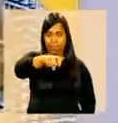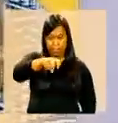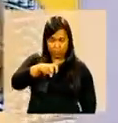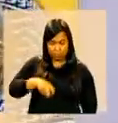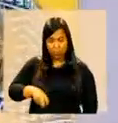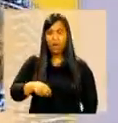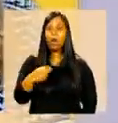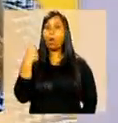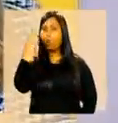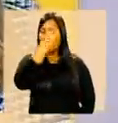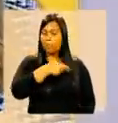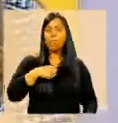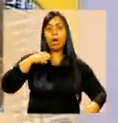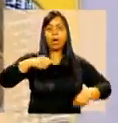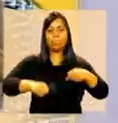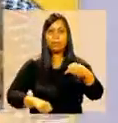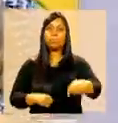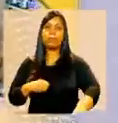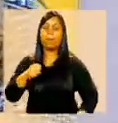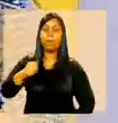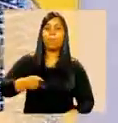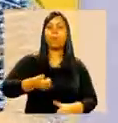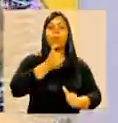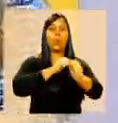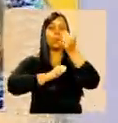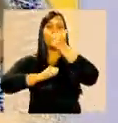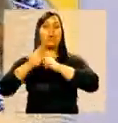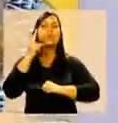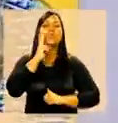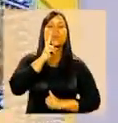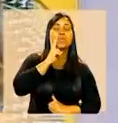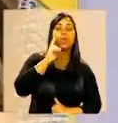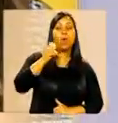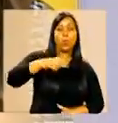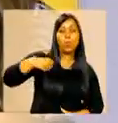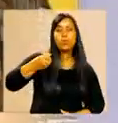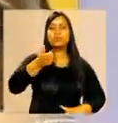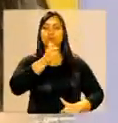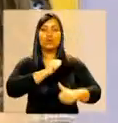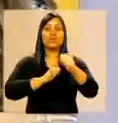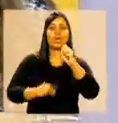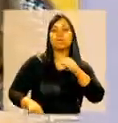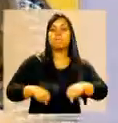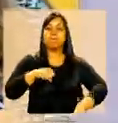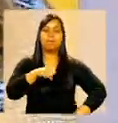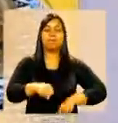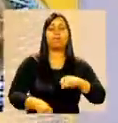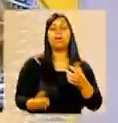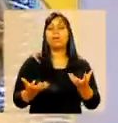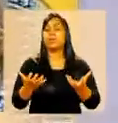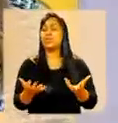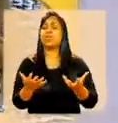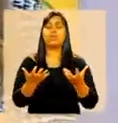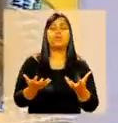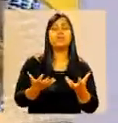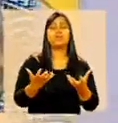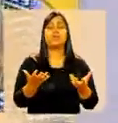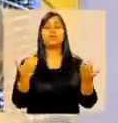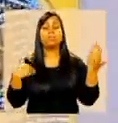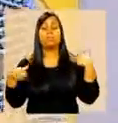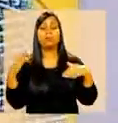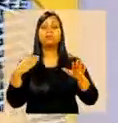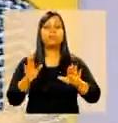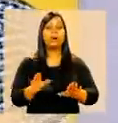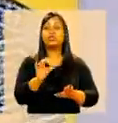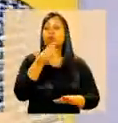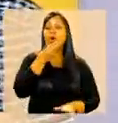E fica 1 hora fazendo city tour pela cidade, tomando cerveja ou vinho, você escolhe. A minha irmã, ela queria fazer esse passeio. Ela falou, não, vou sossegar enquanto eu não fazer. Só